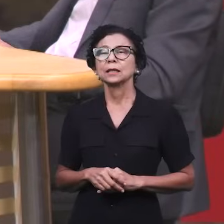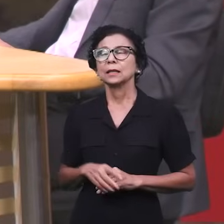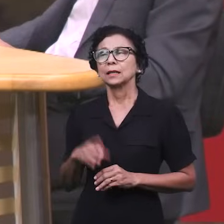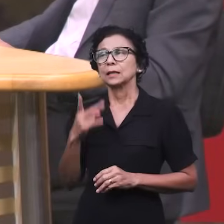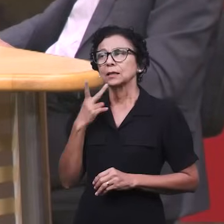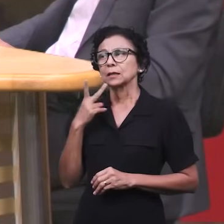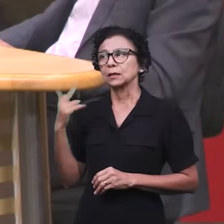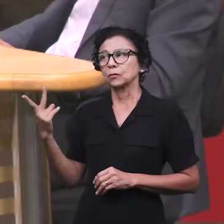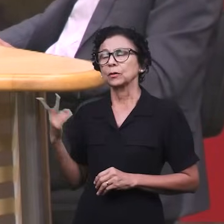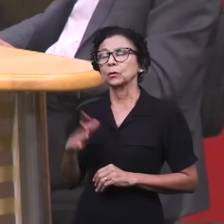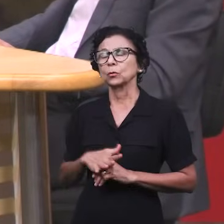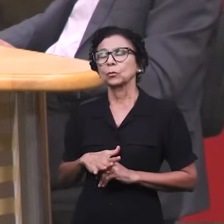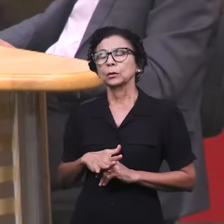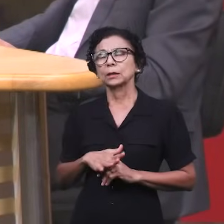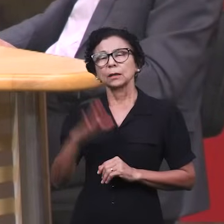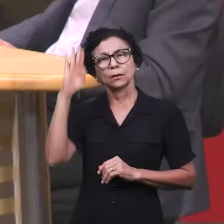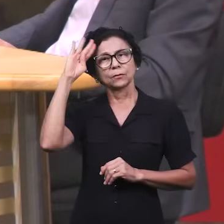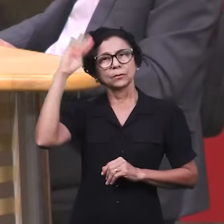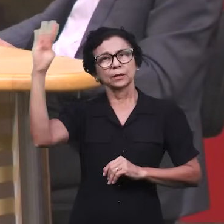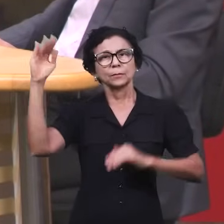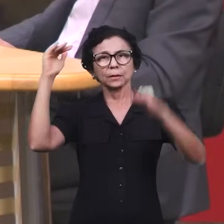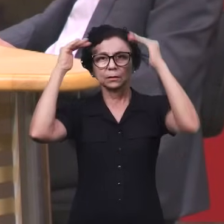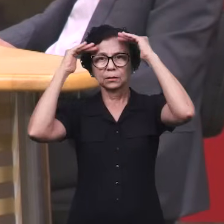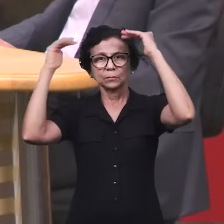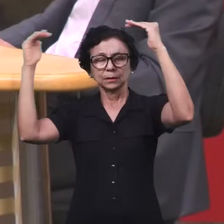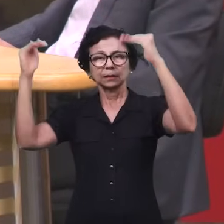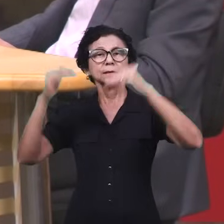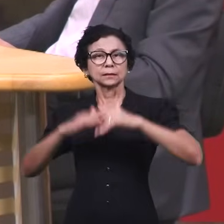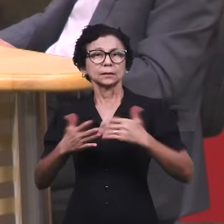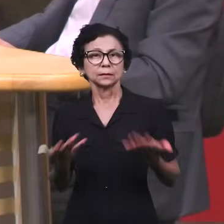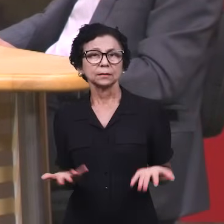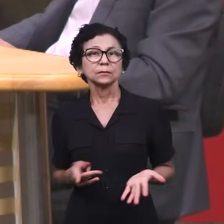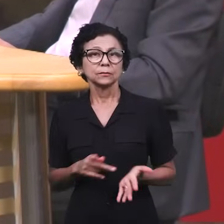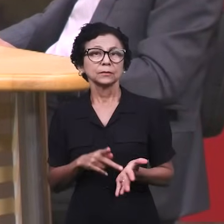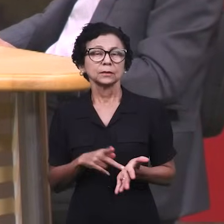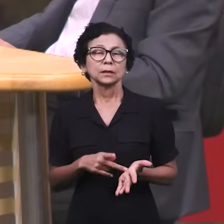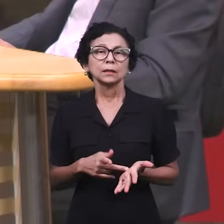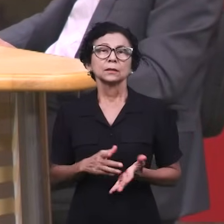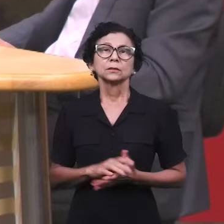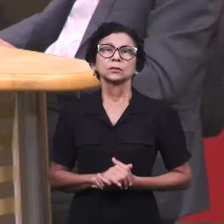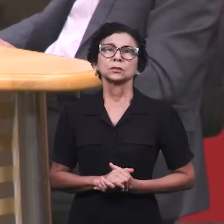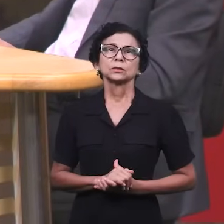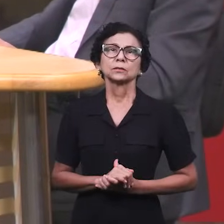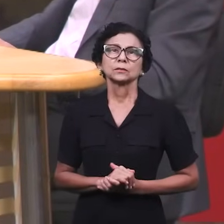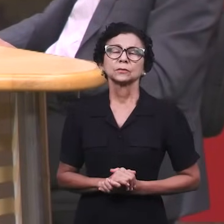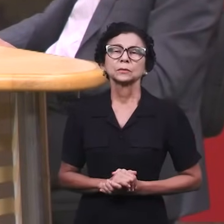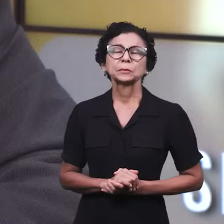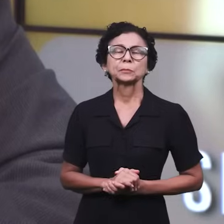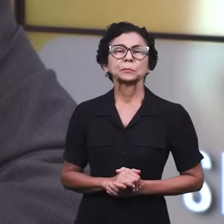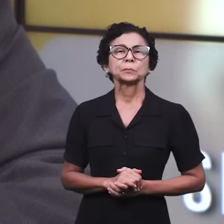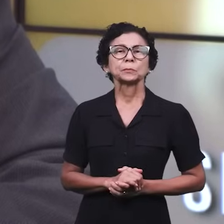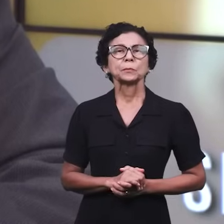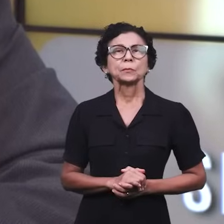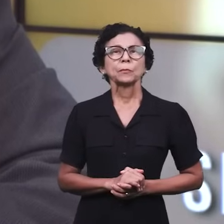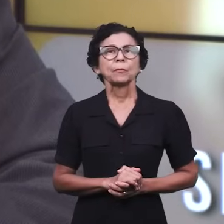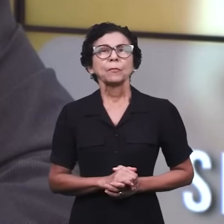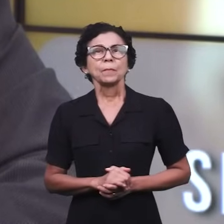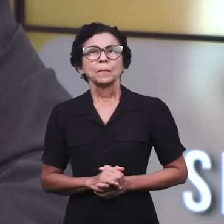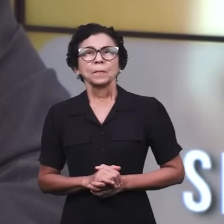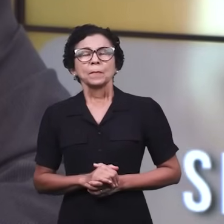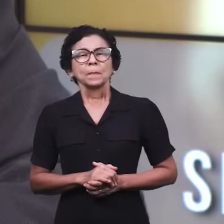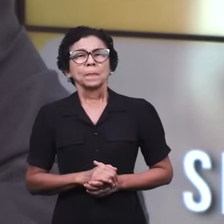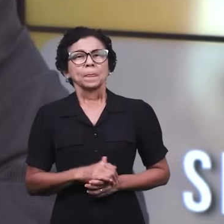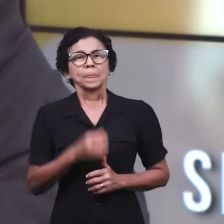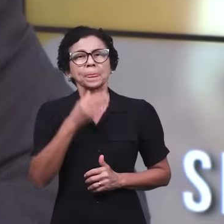fundamental acho que Deus quis chamar atenção para isso né é tanto isso nós comentamos aqui a pouco e o senhor mandou Jeremias ir na casa